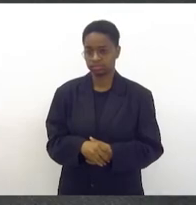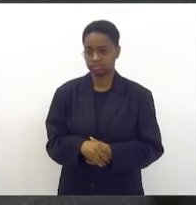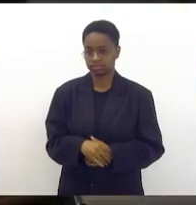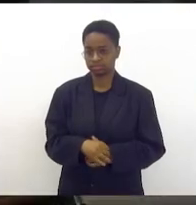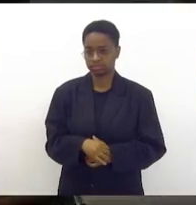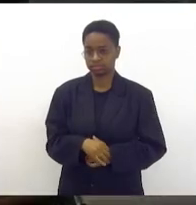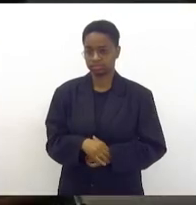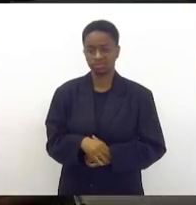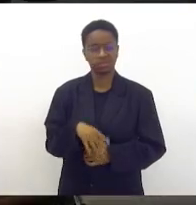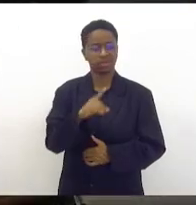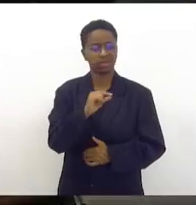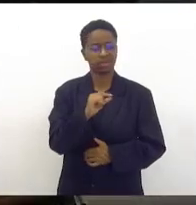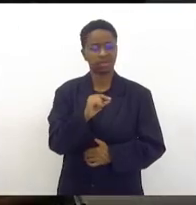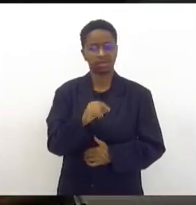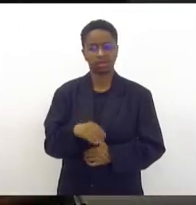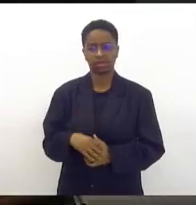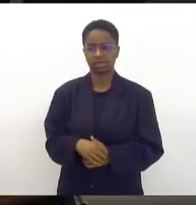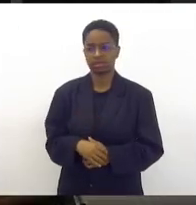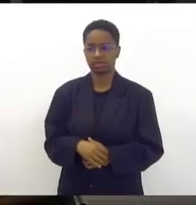O quê?